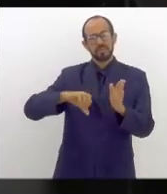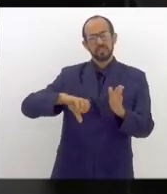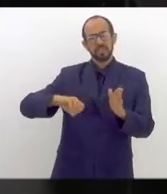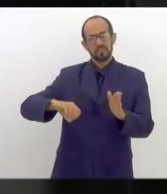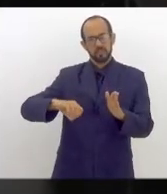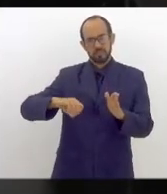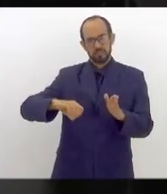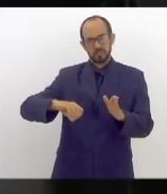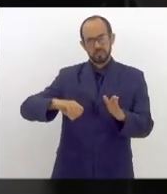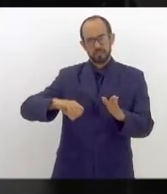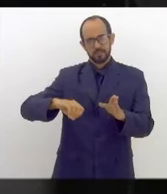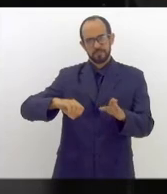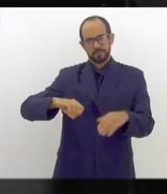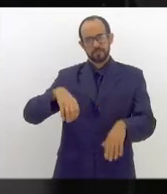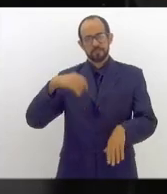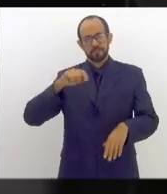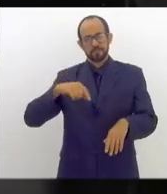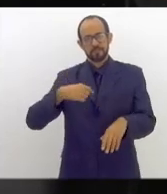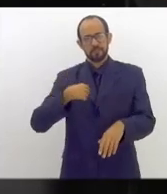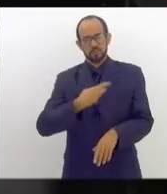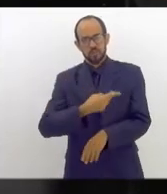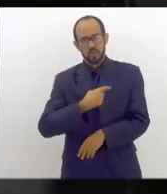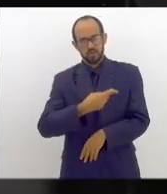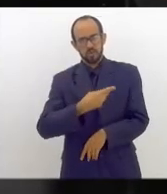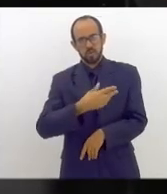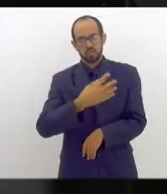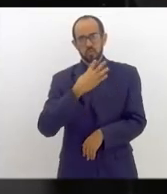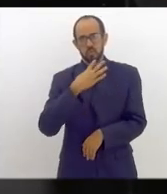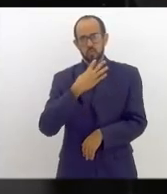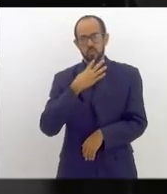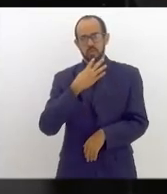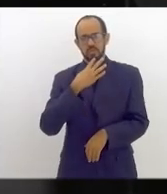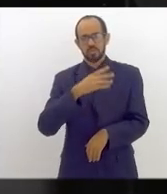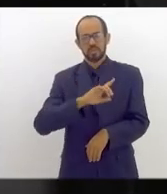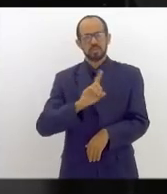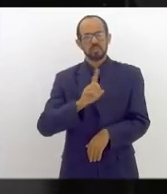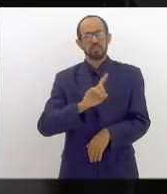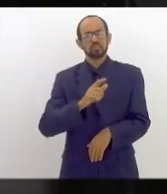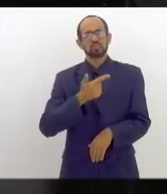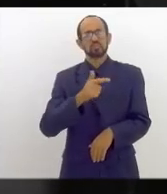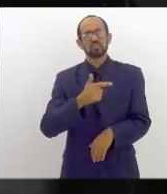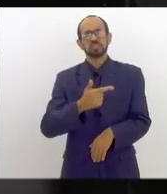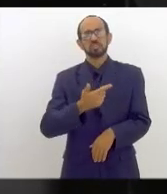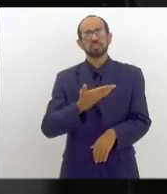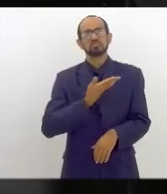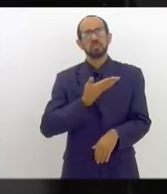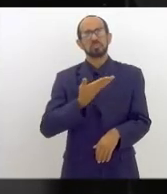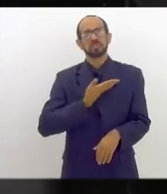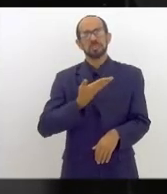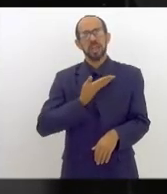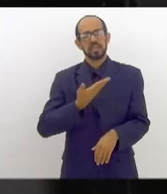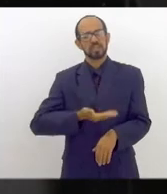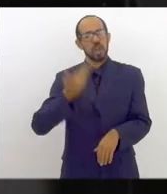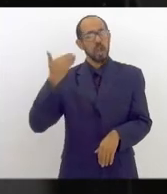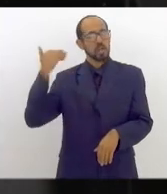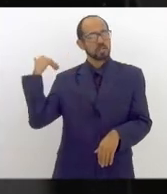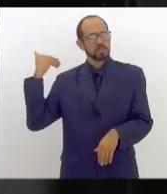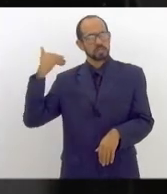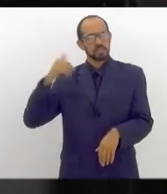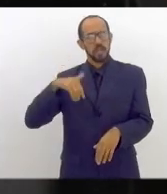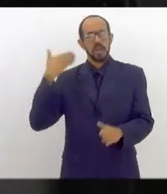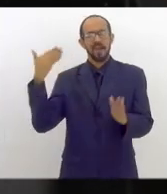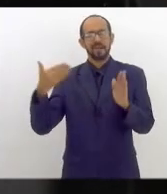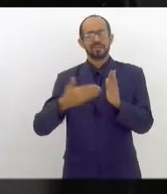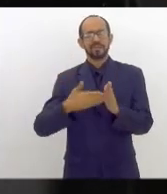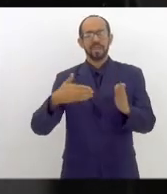veio também nós não tínhamos assim uma amizade pretérita até que